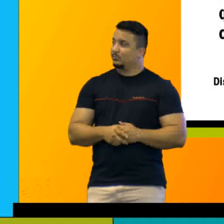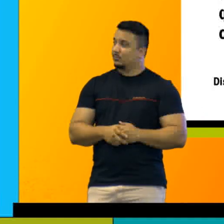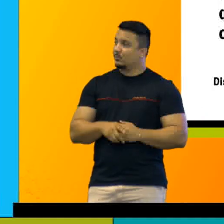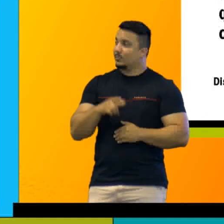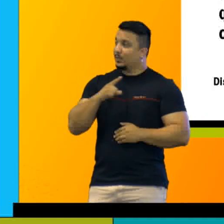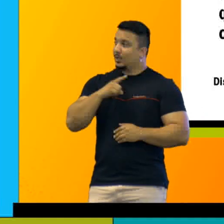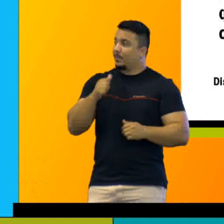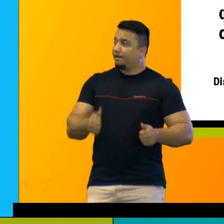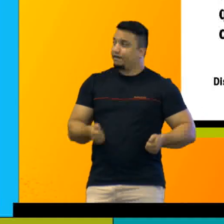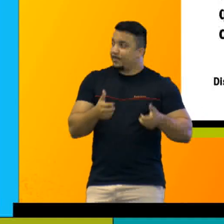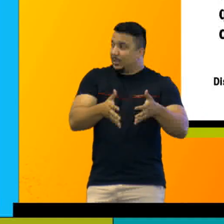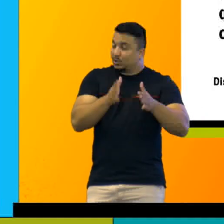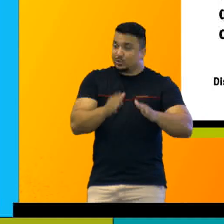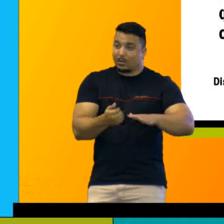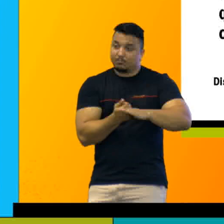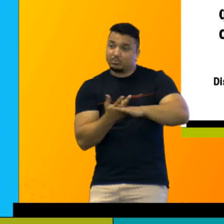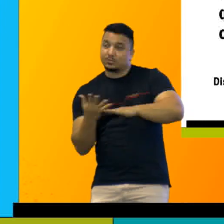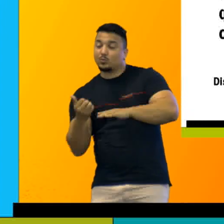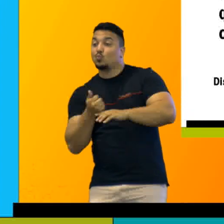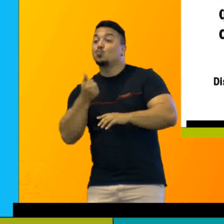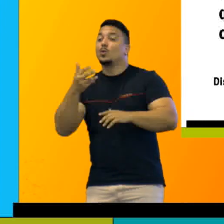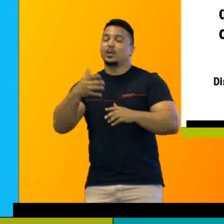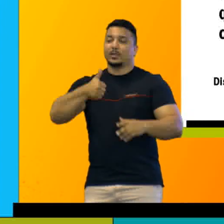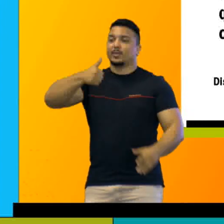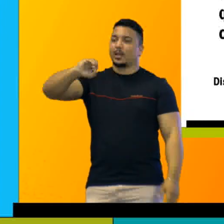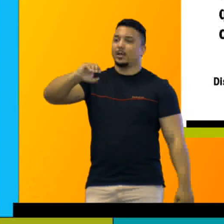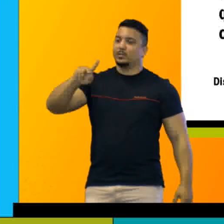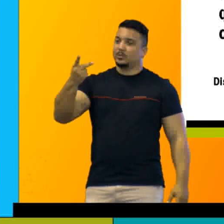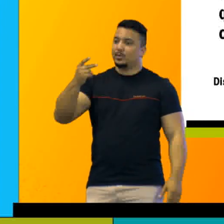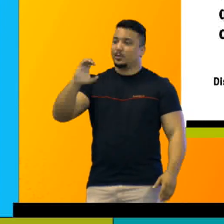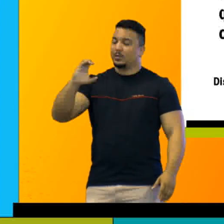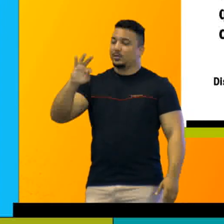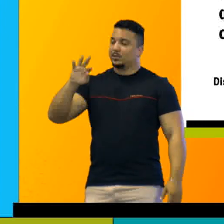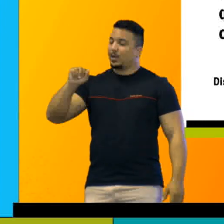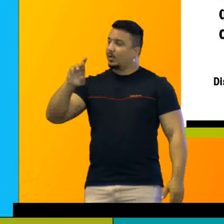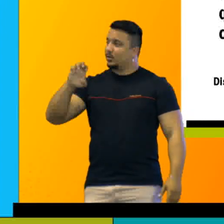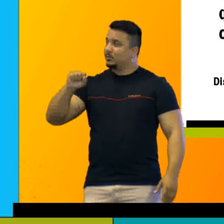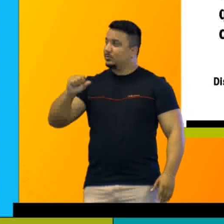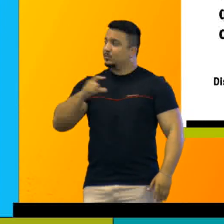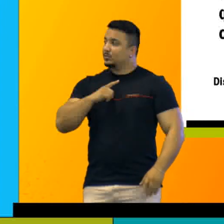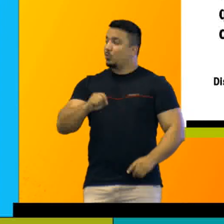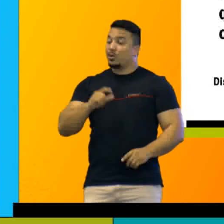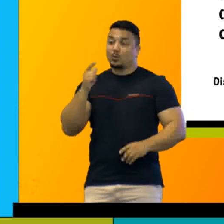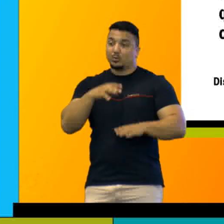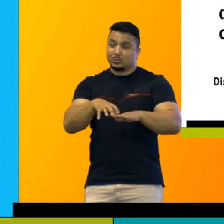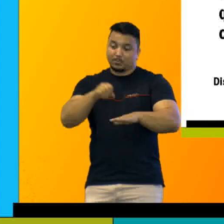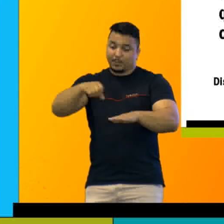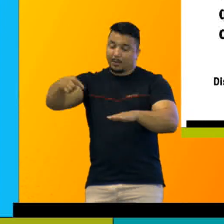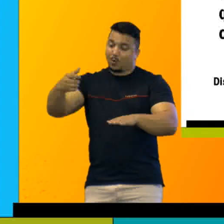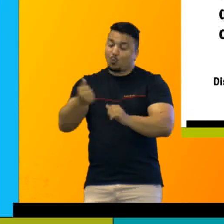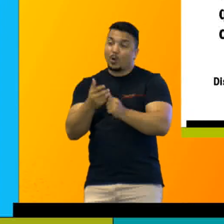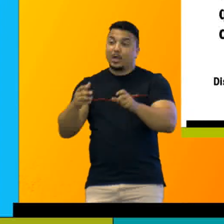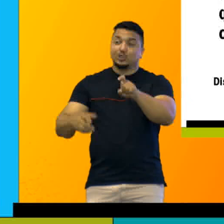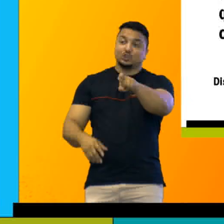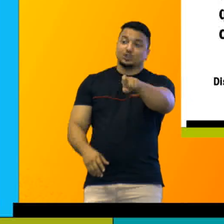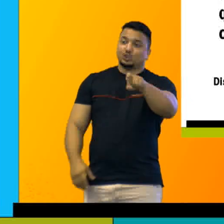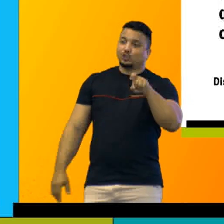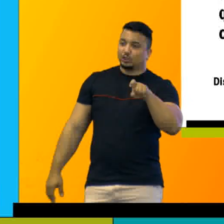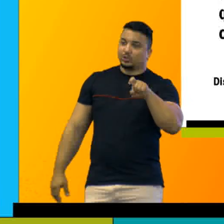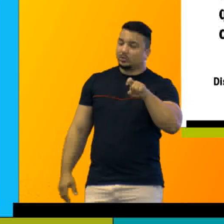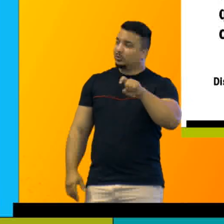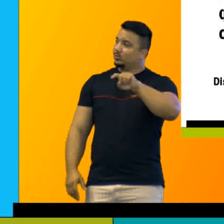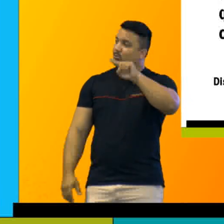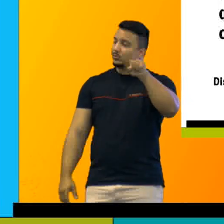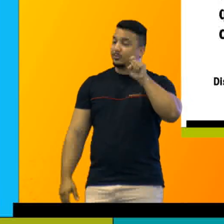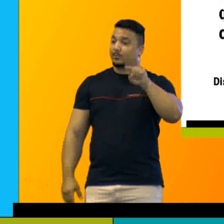ele plantou 10 hectares em sua propriedade, na qual colheu X